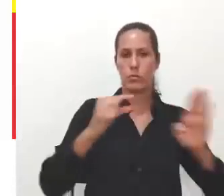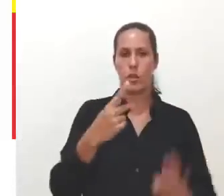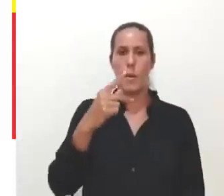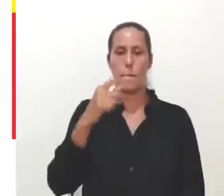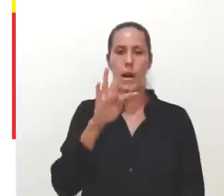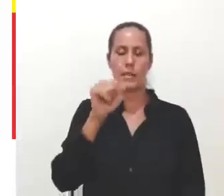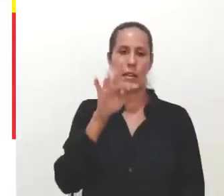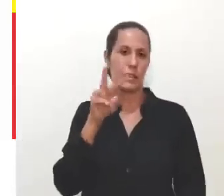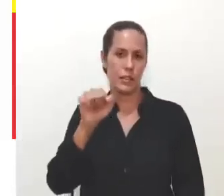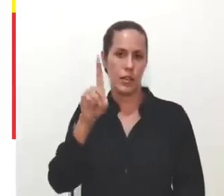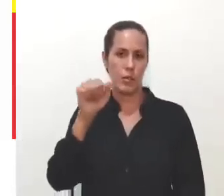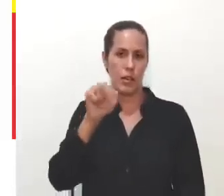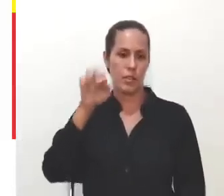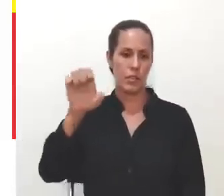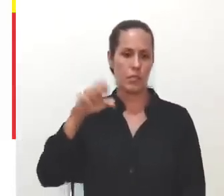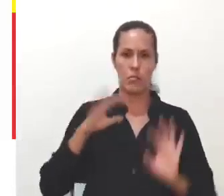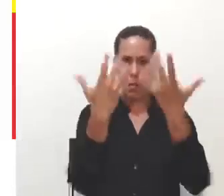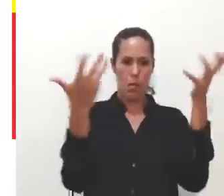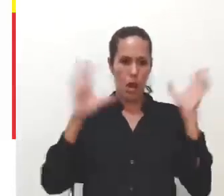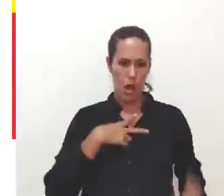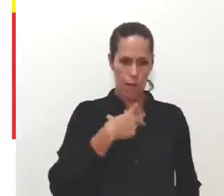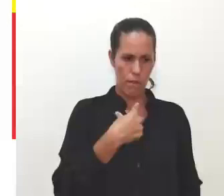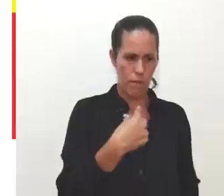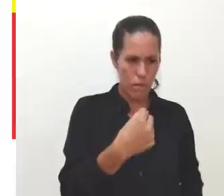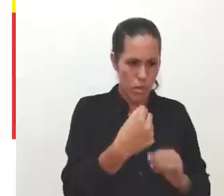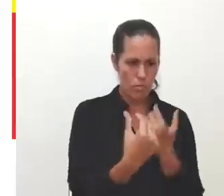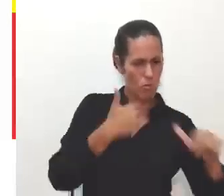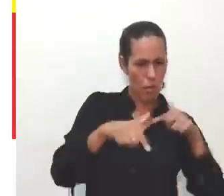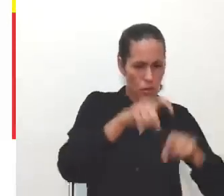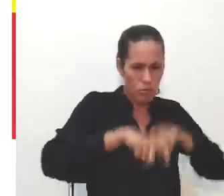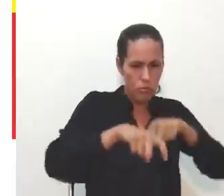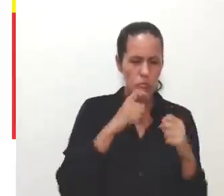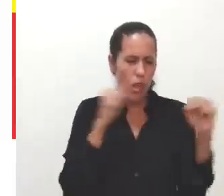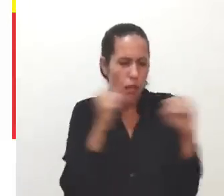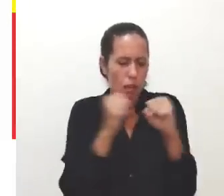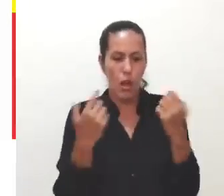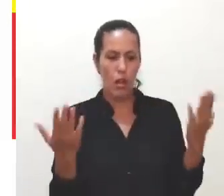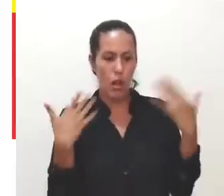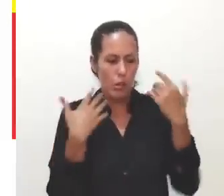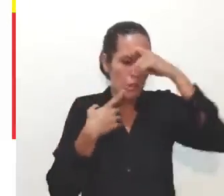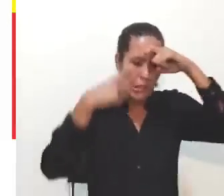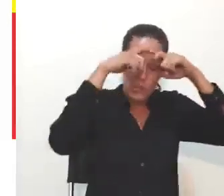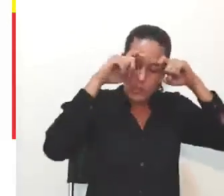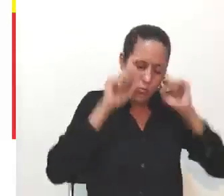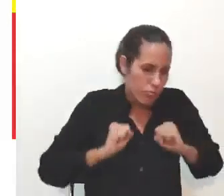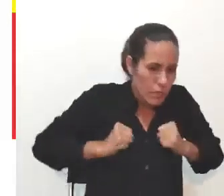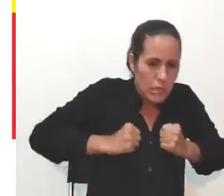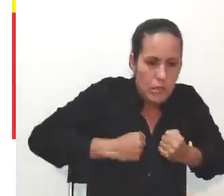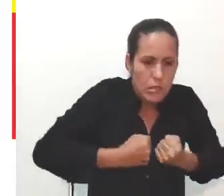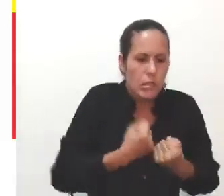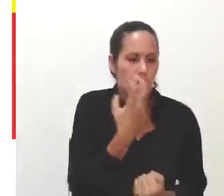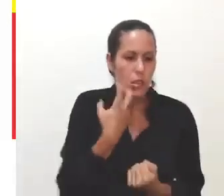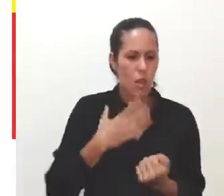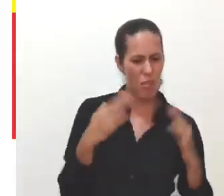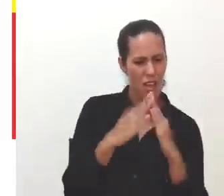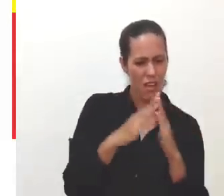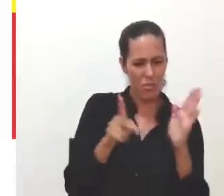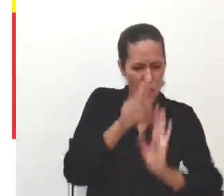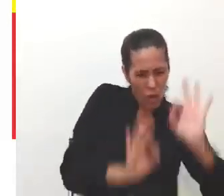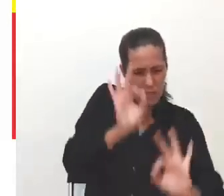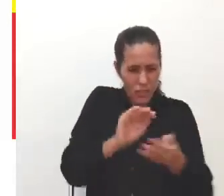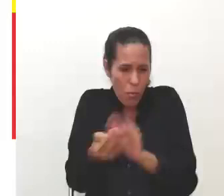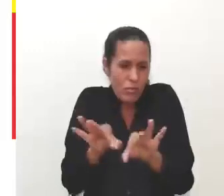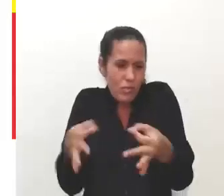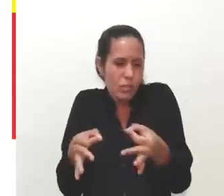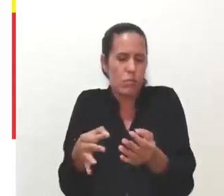O poeta da roça, Patativa do Assaré. Sou fio das matas, cantor da mão grossa. Trabalho na roça de inverno e de estio.